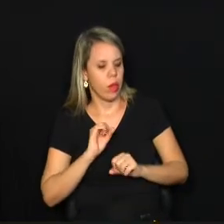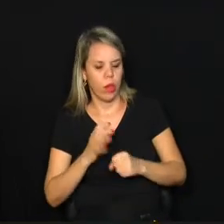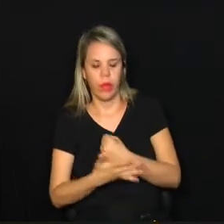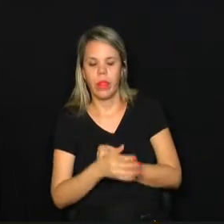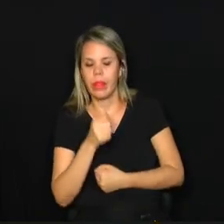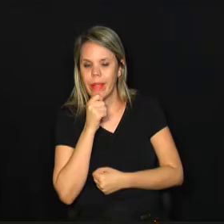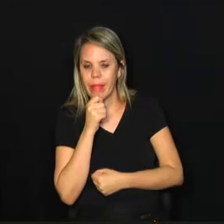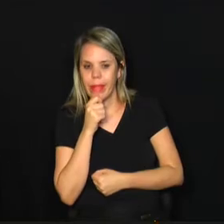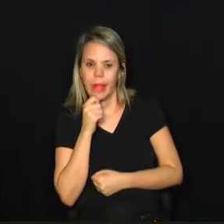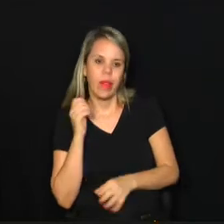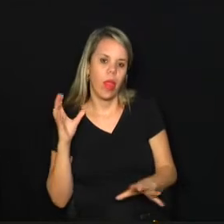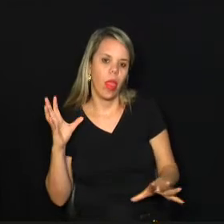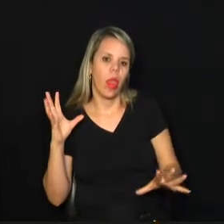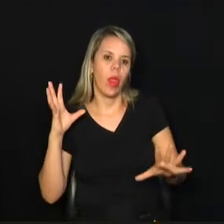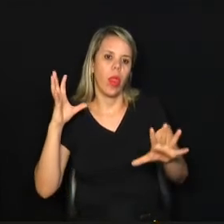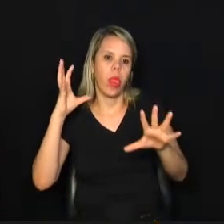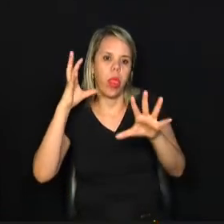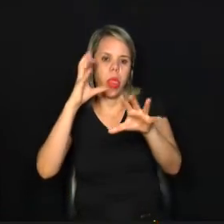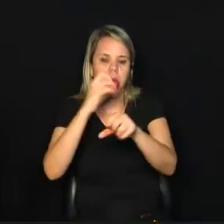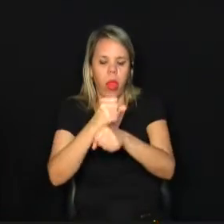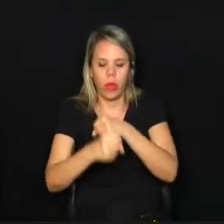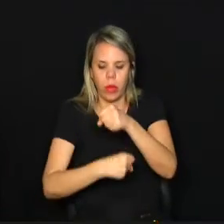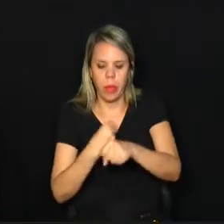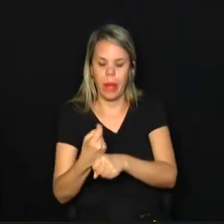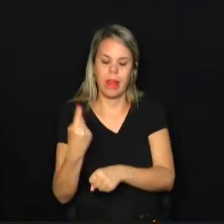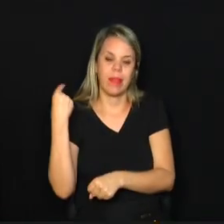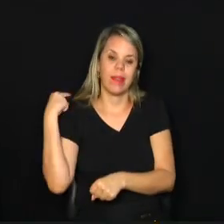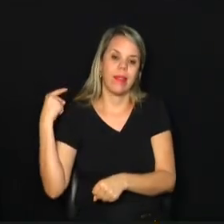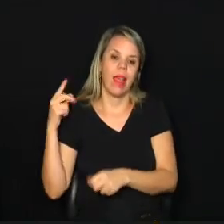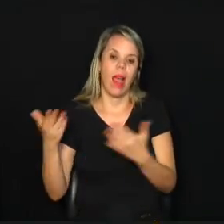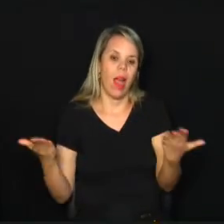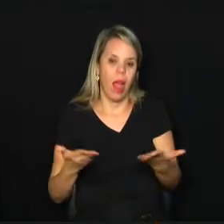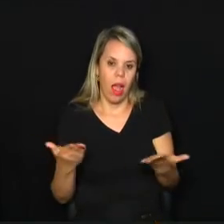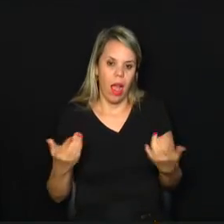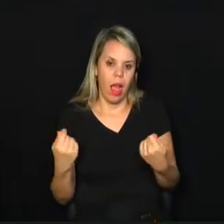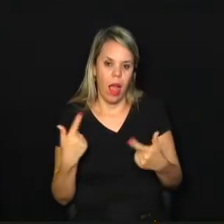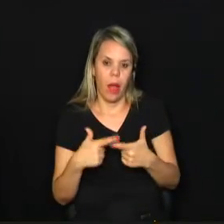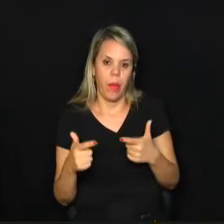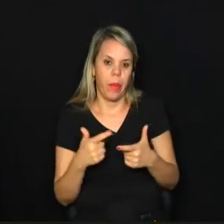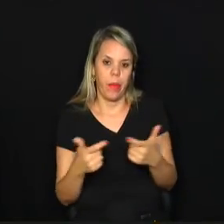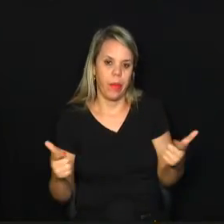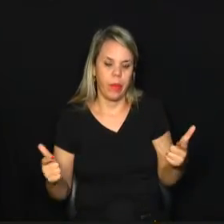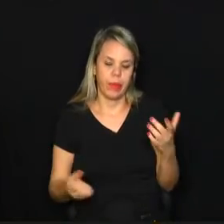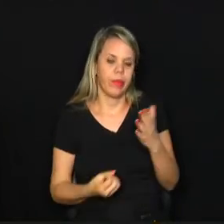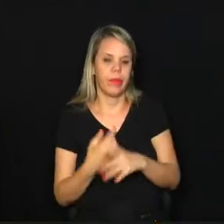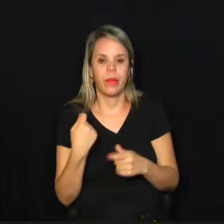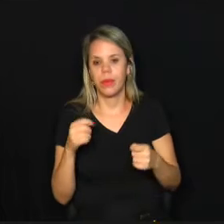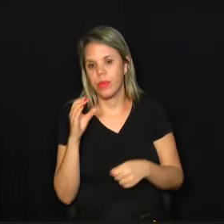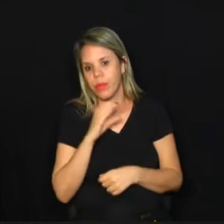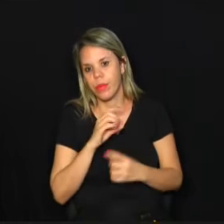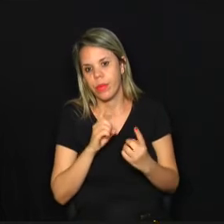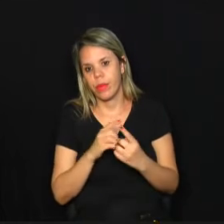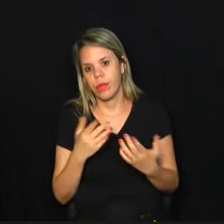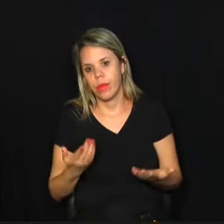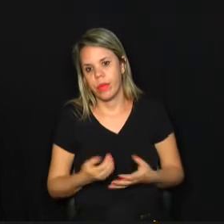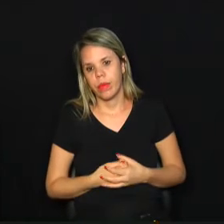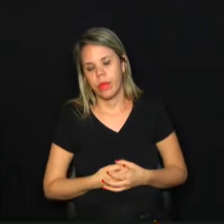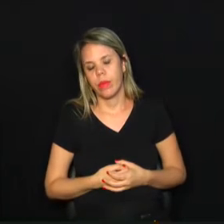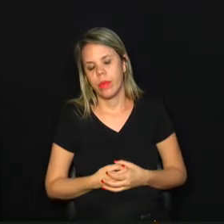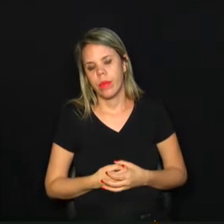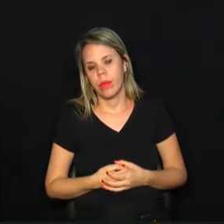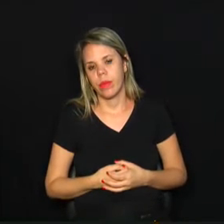foram se acumulando ao longo do ano passado e agora os problemas estão aparecendo. Além disso, com